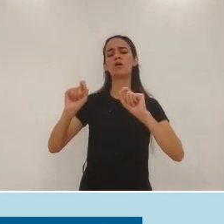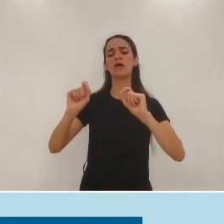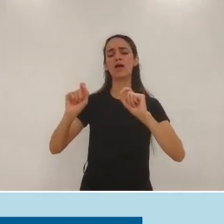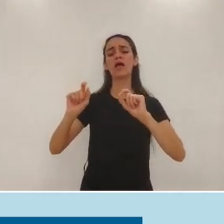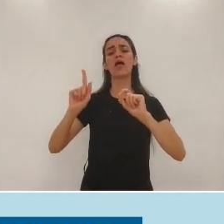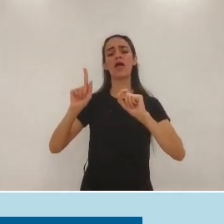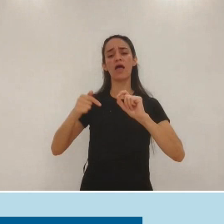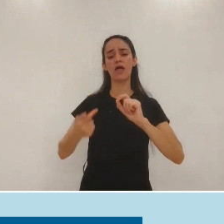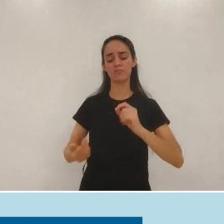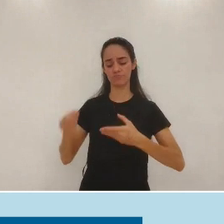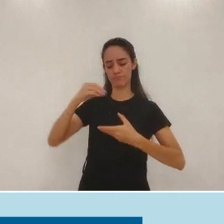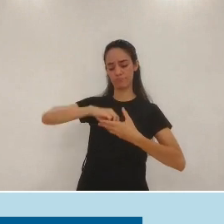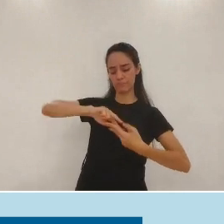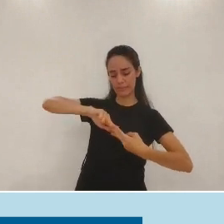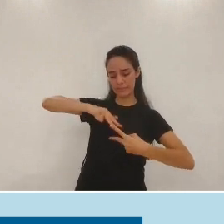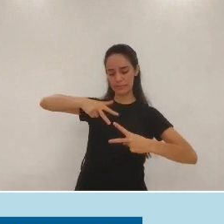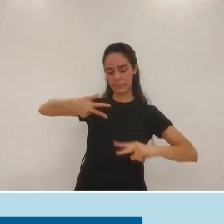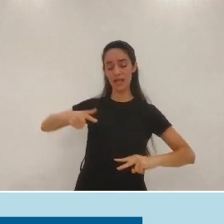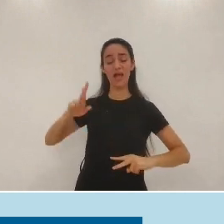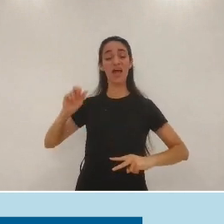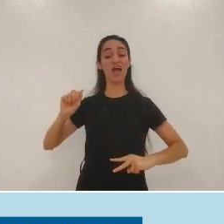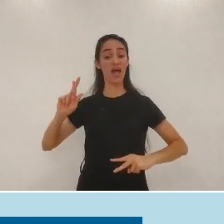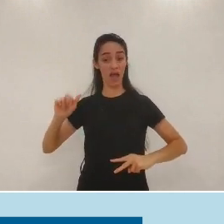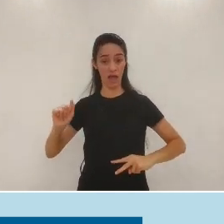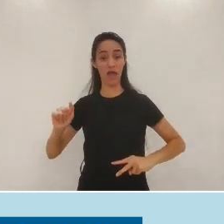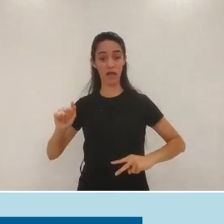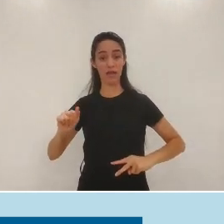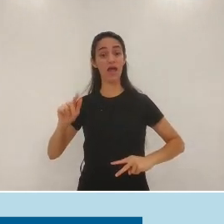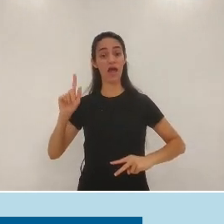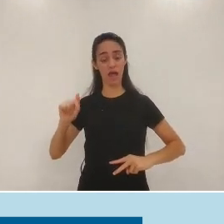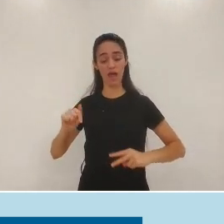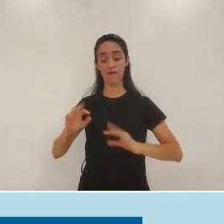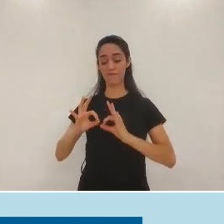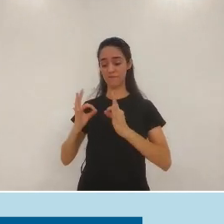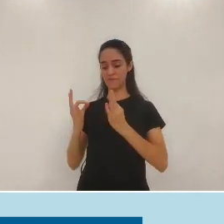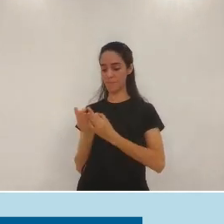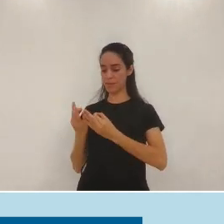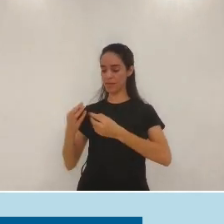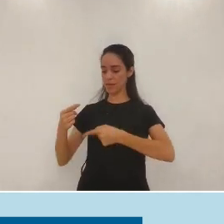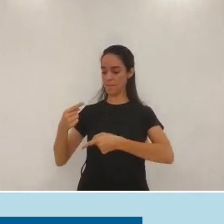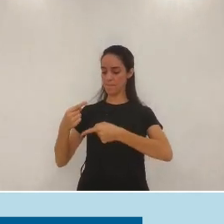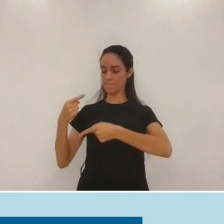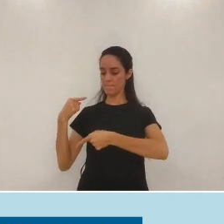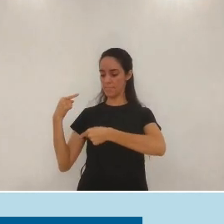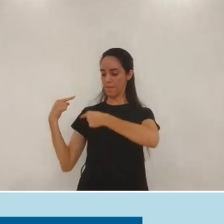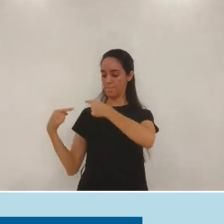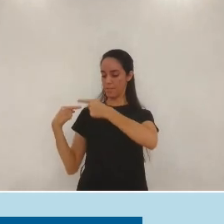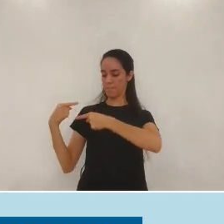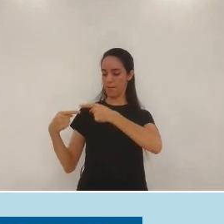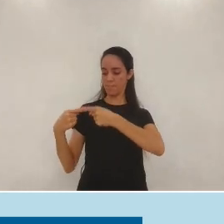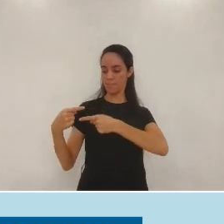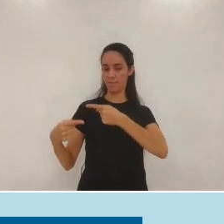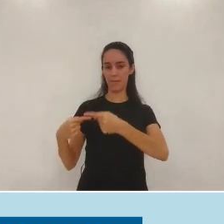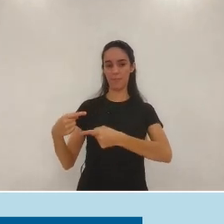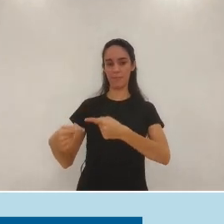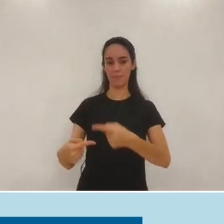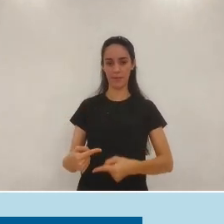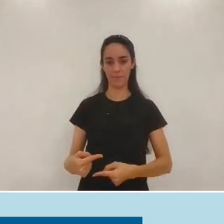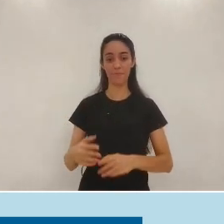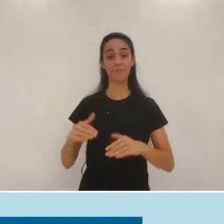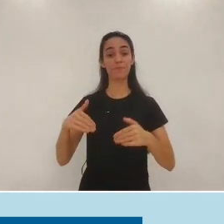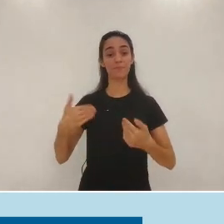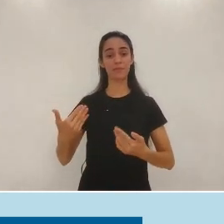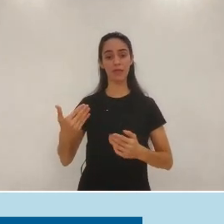rara, ela é um distúrbio hereditário do tecido conjuntivo. Então, ela vai afetar o